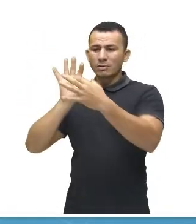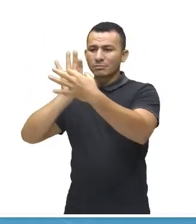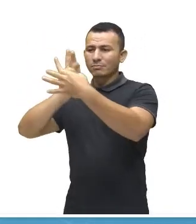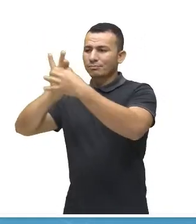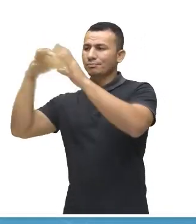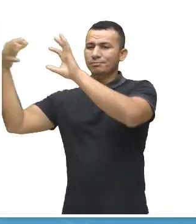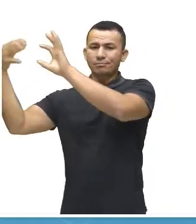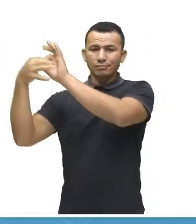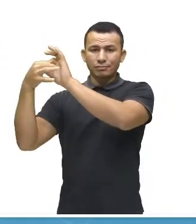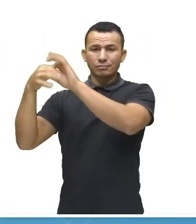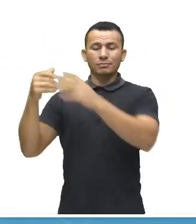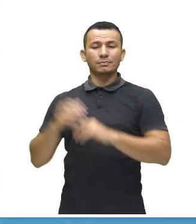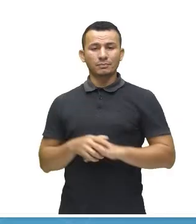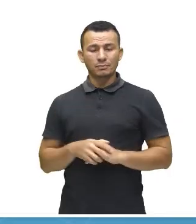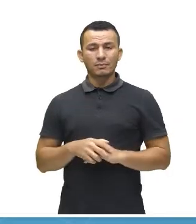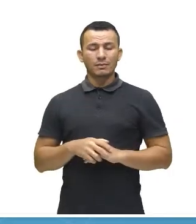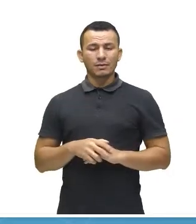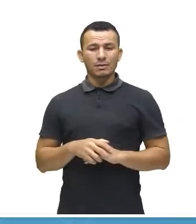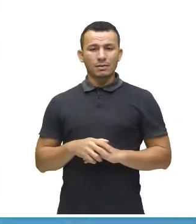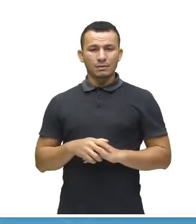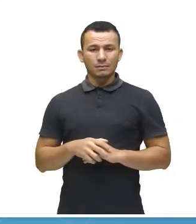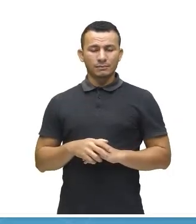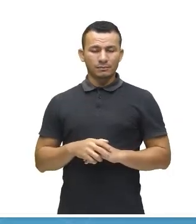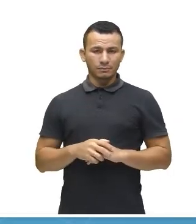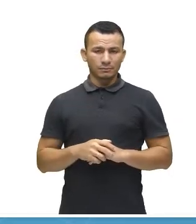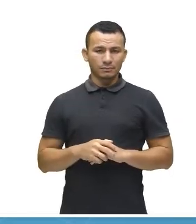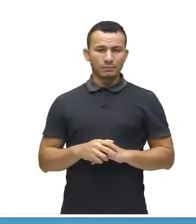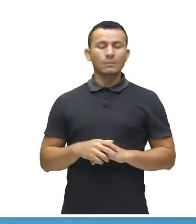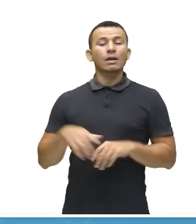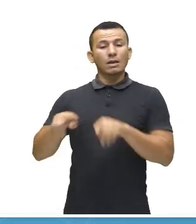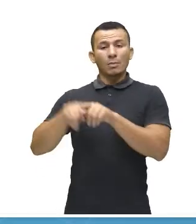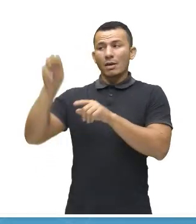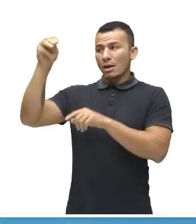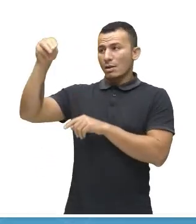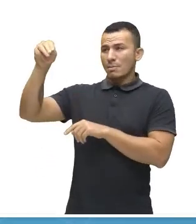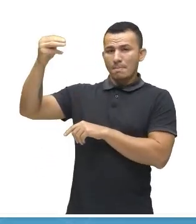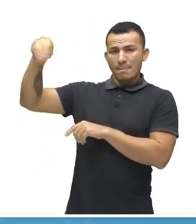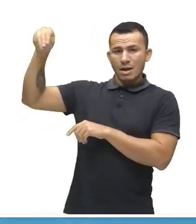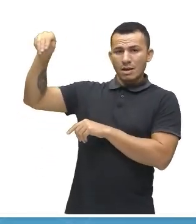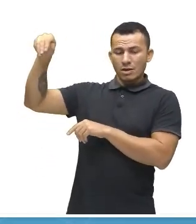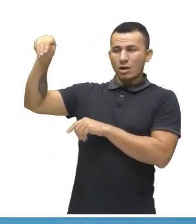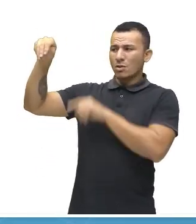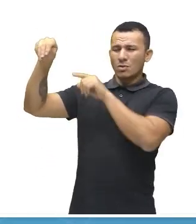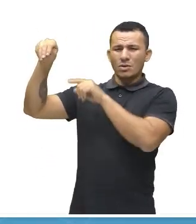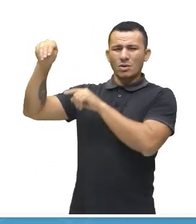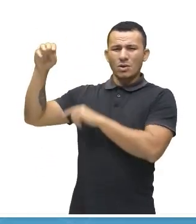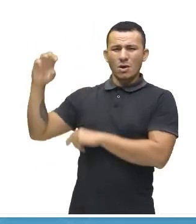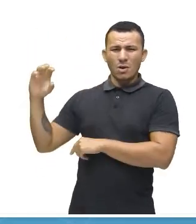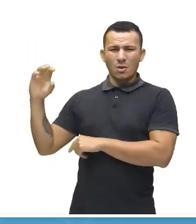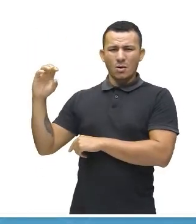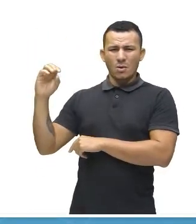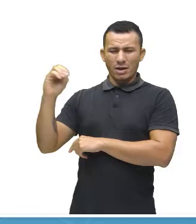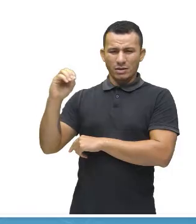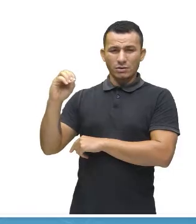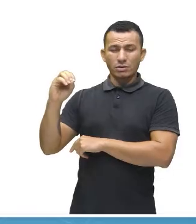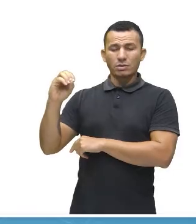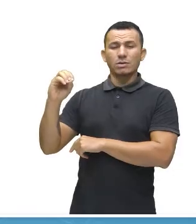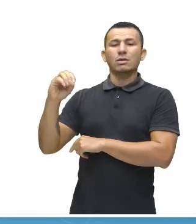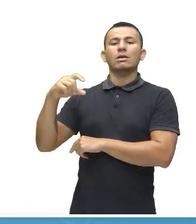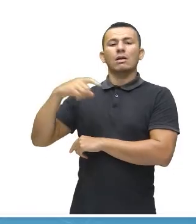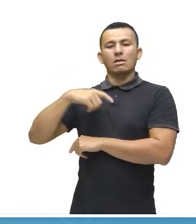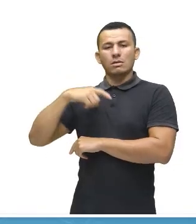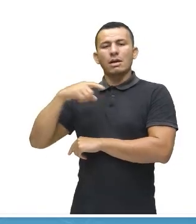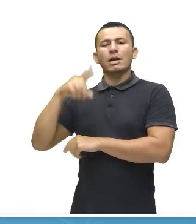parte oeste aqui do Maranhão, é comum também que a gente encontre floresta amazônica. Então, por isso que